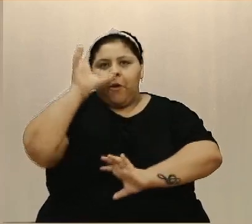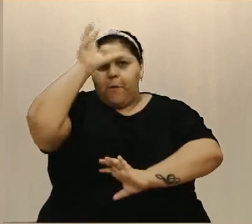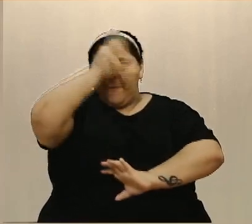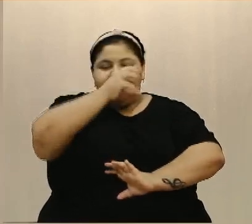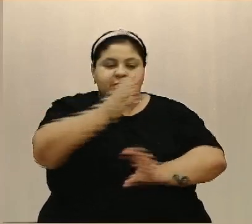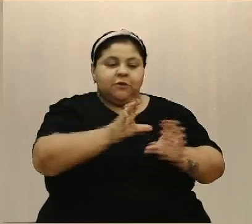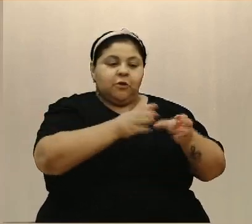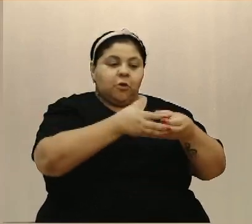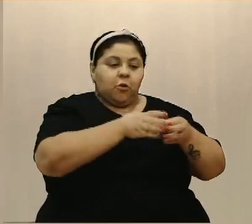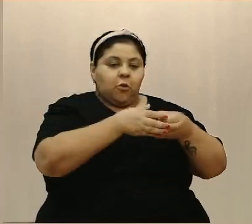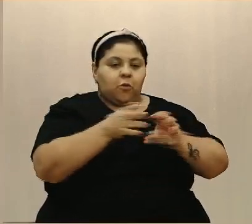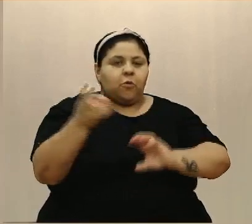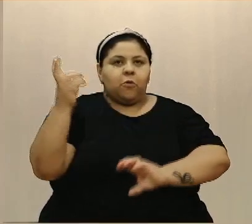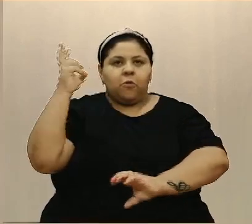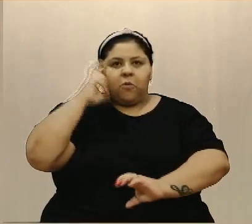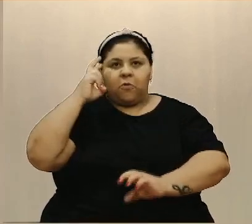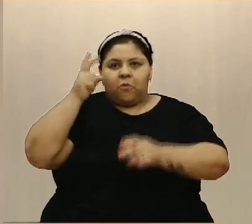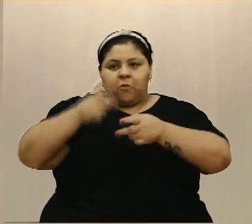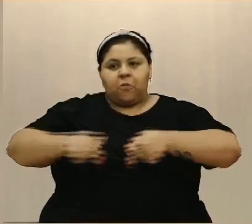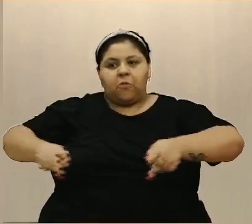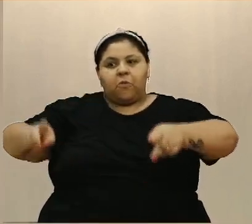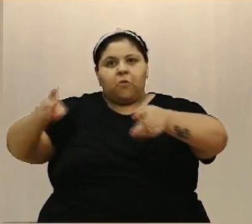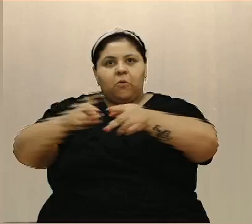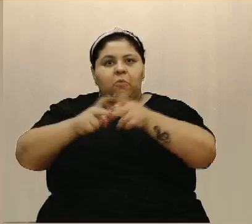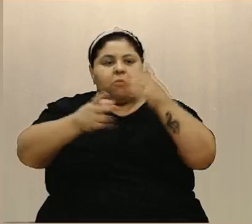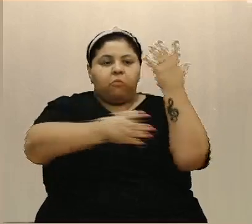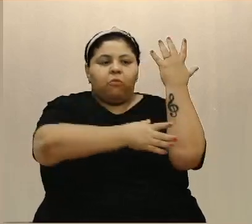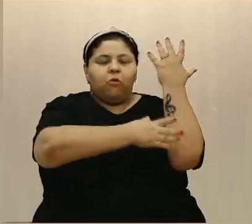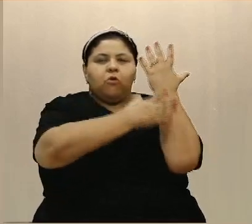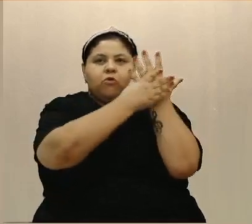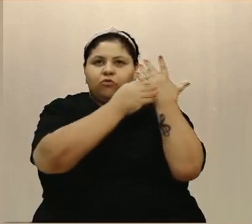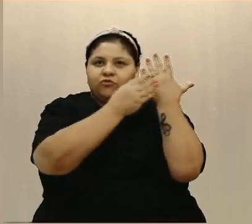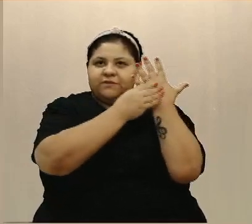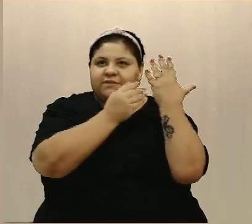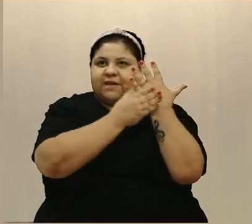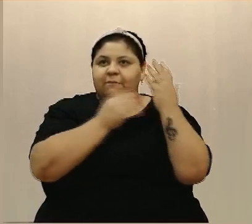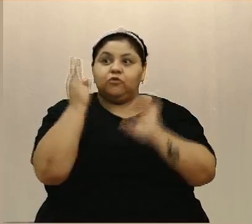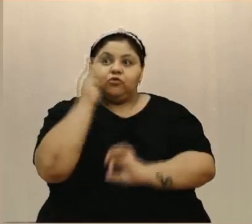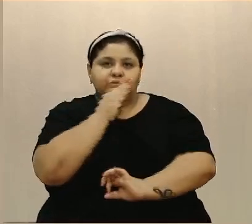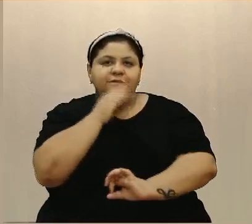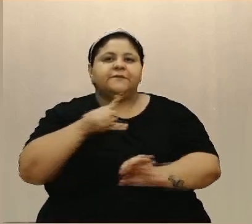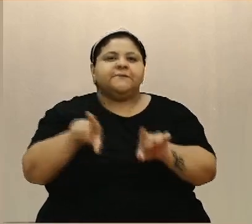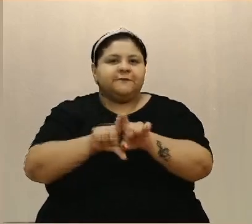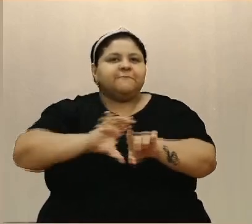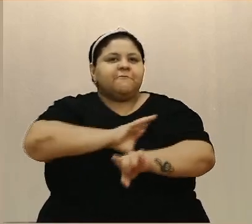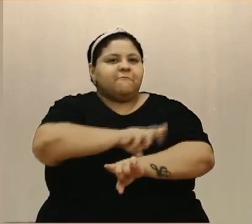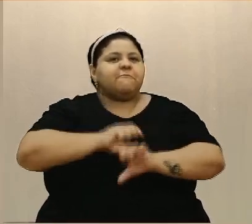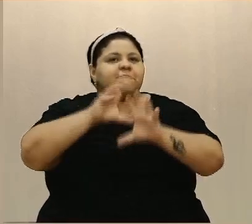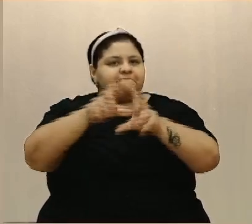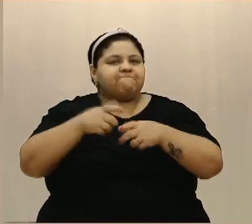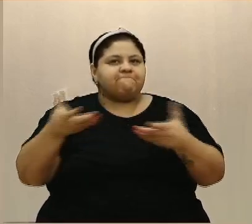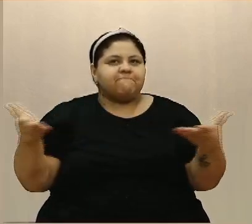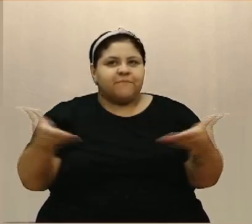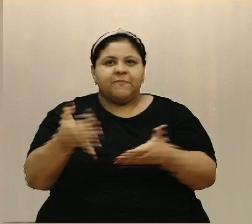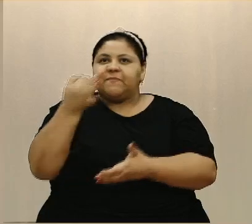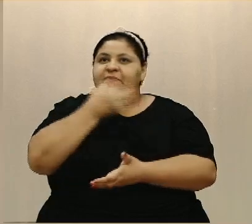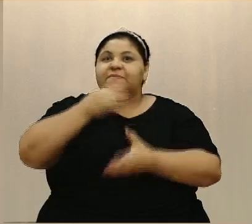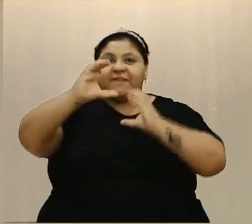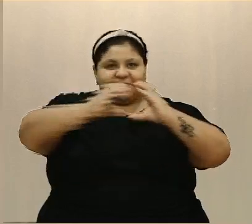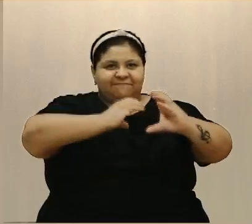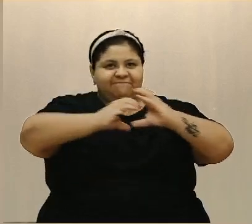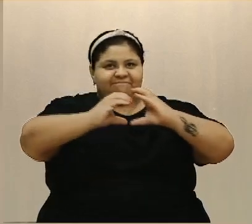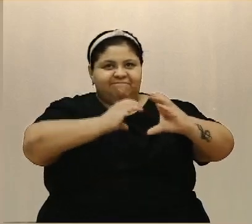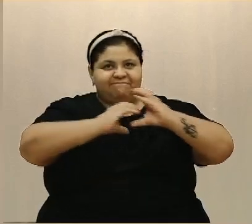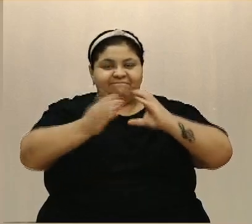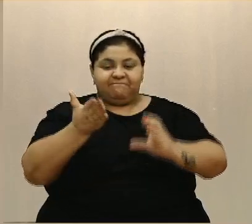com a cultura, com o povo, com os costumes, com a correria, também com o amor que todos têm aqui. Então vamos fazer Caxias um encanto, tá? É